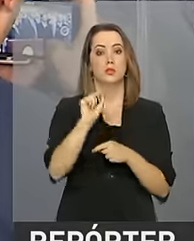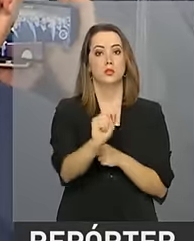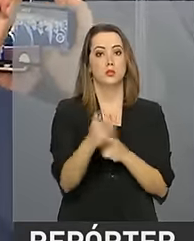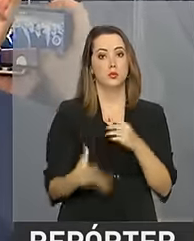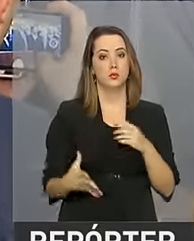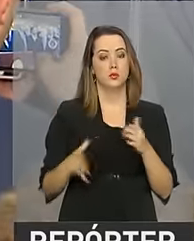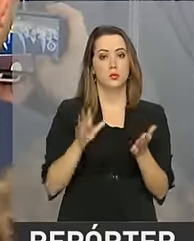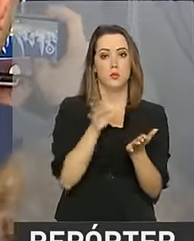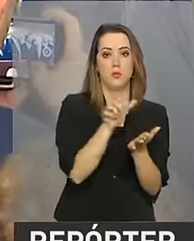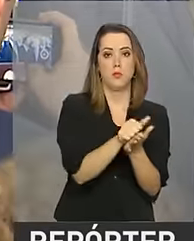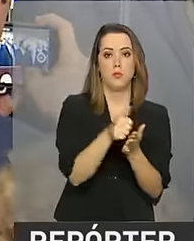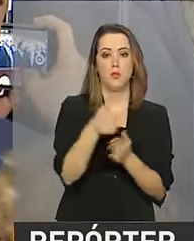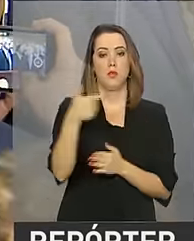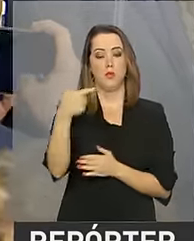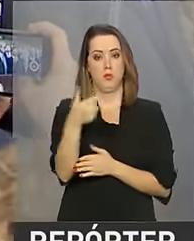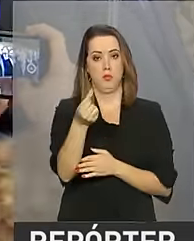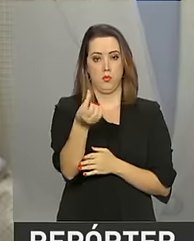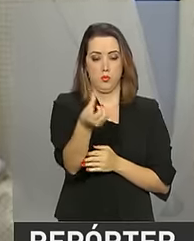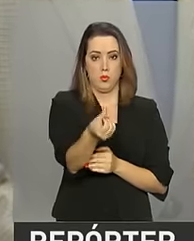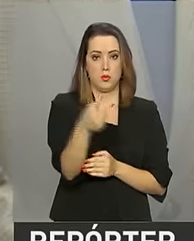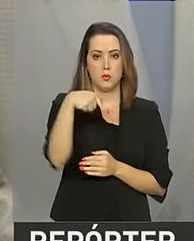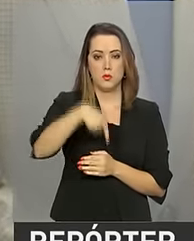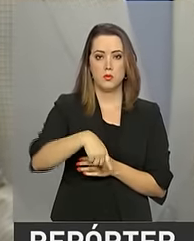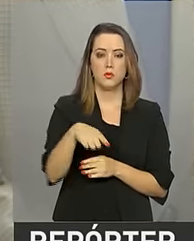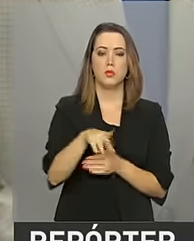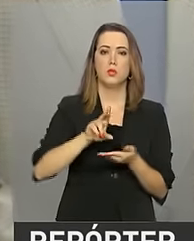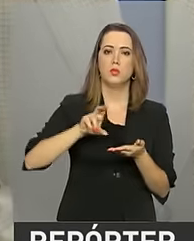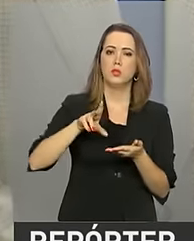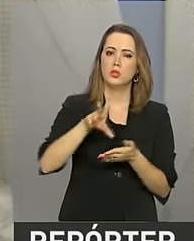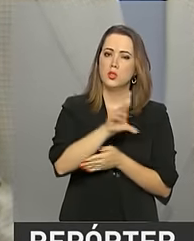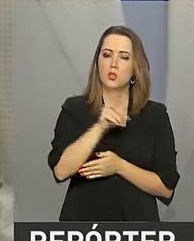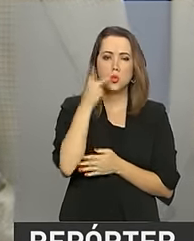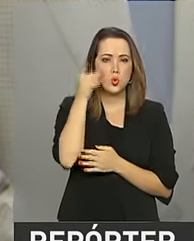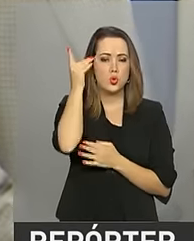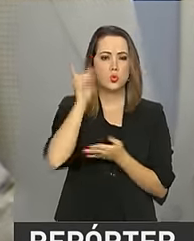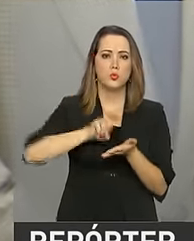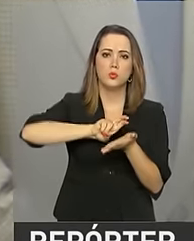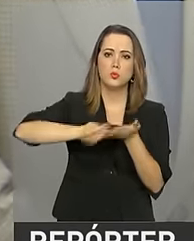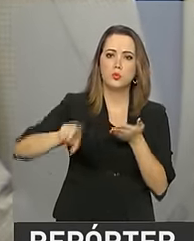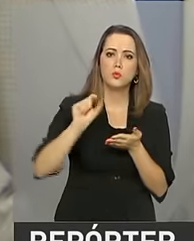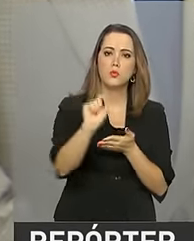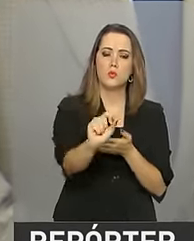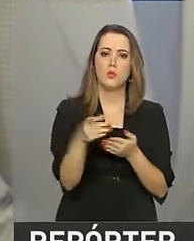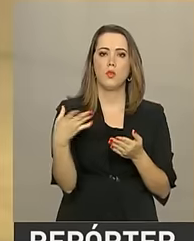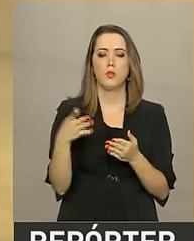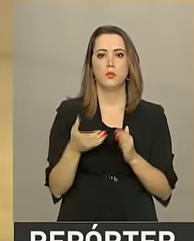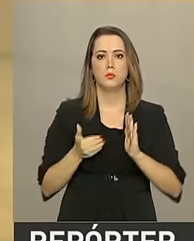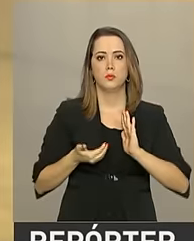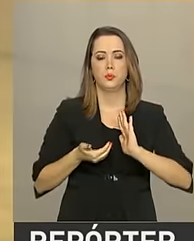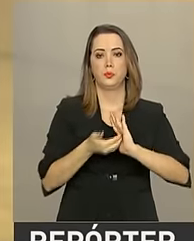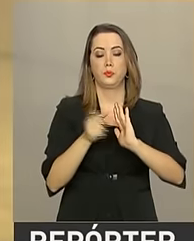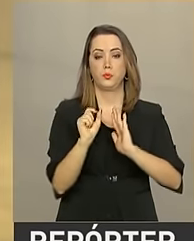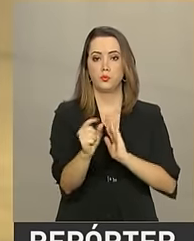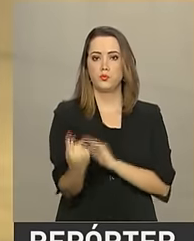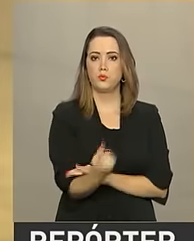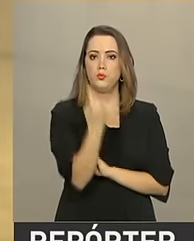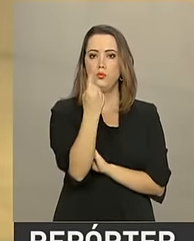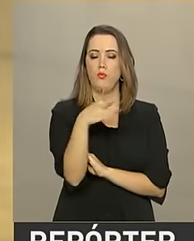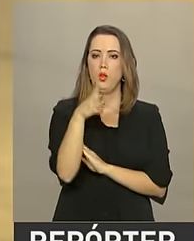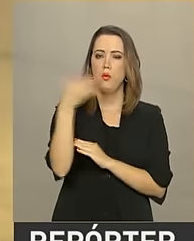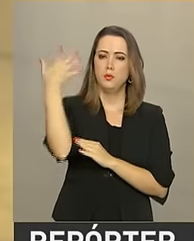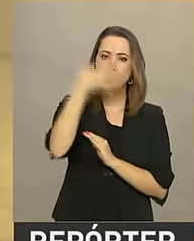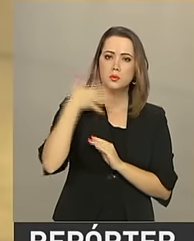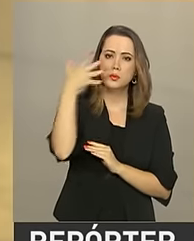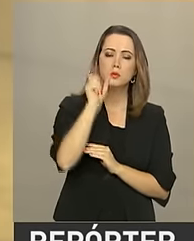presidência em 12 de maio de 2016, quando Dilma Rousseff foi afastada da presidência pelo Senado Federal. Em seu primeiro discurso